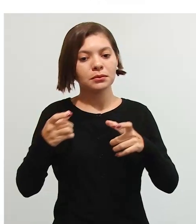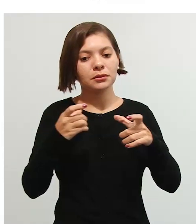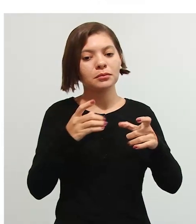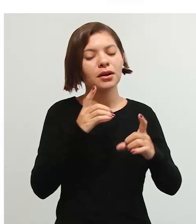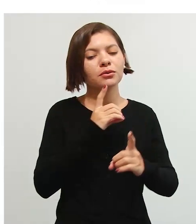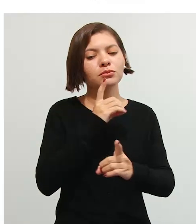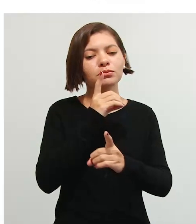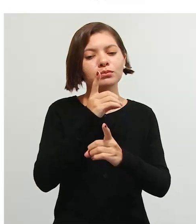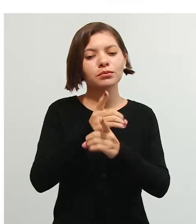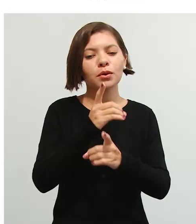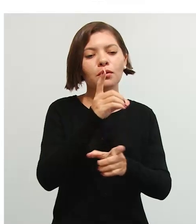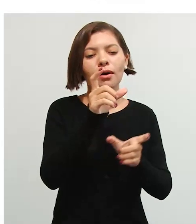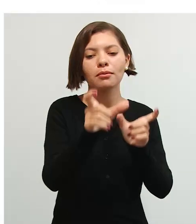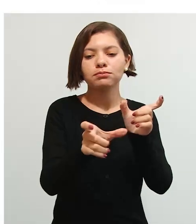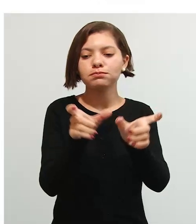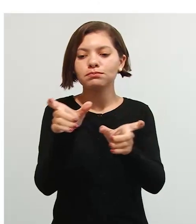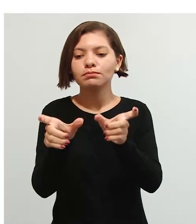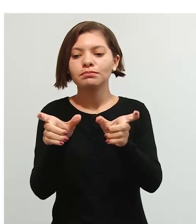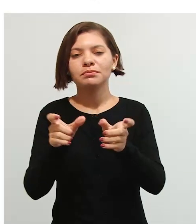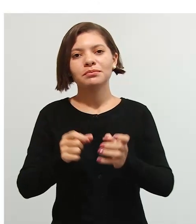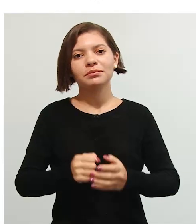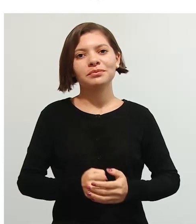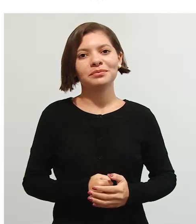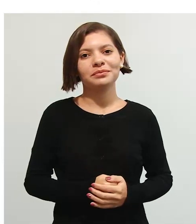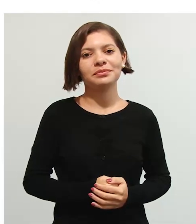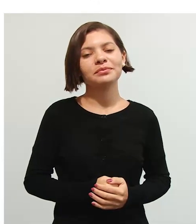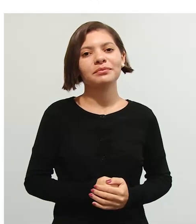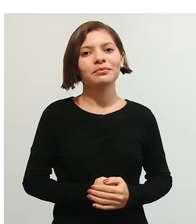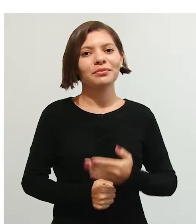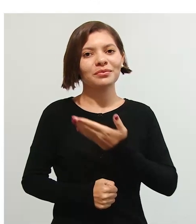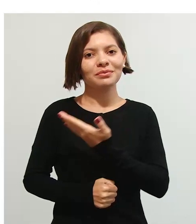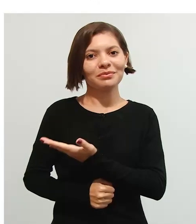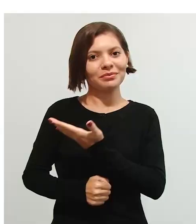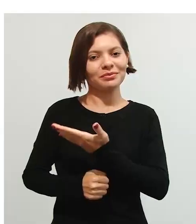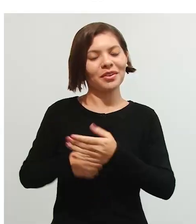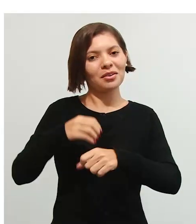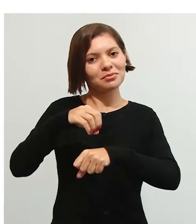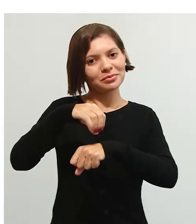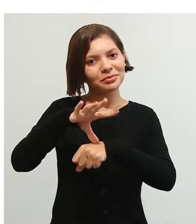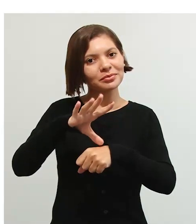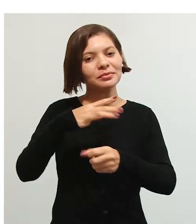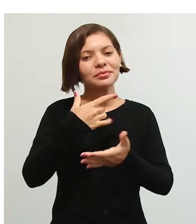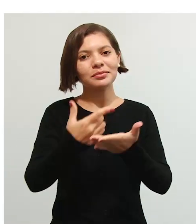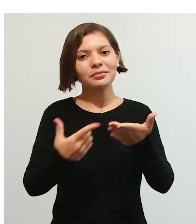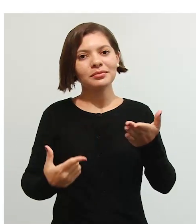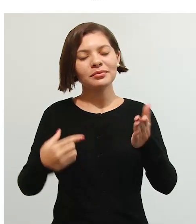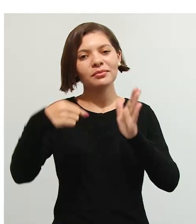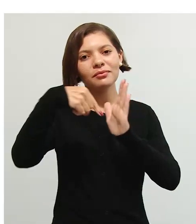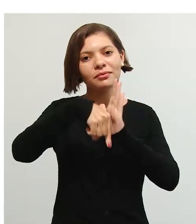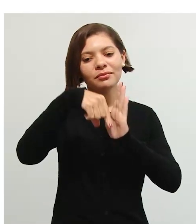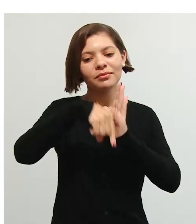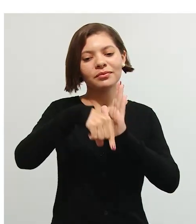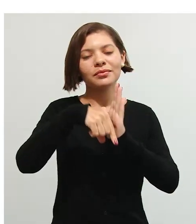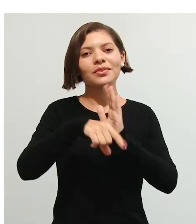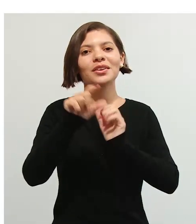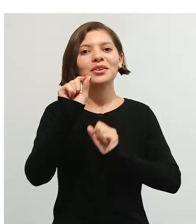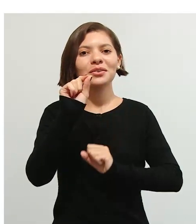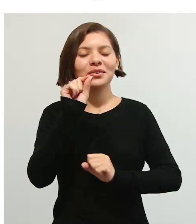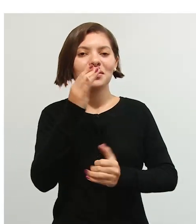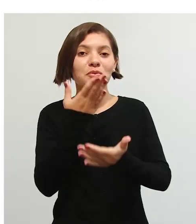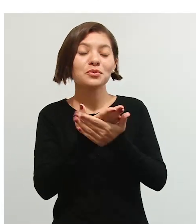de encontro entre as pessoas. E aqui eu quero deixar algumas indicações de livros para